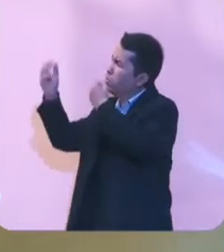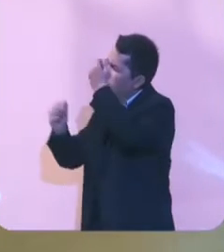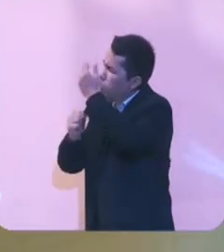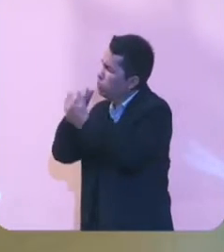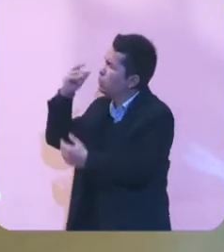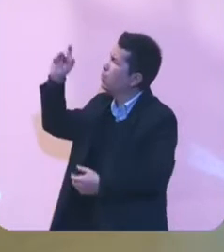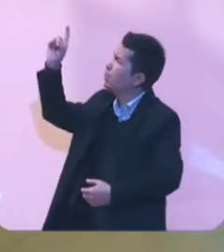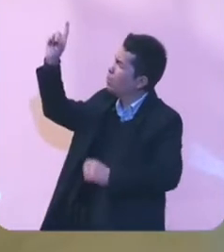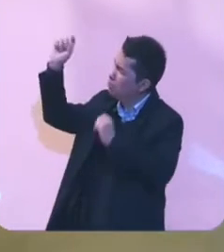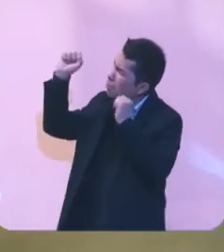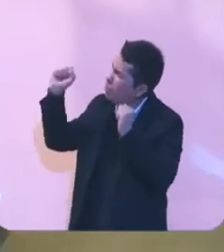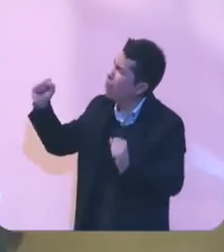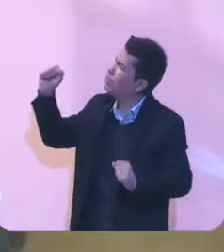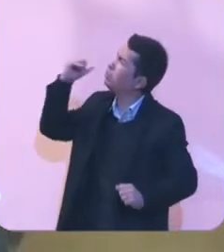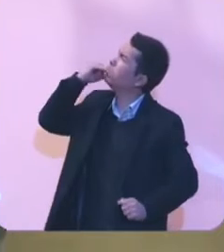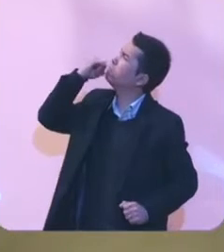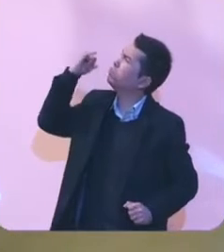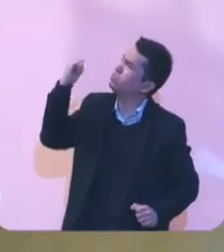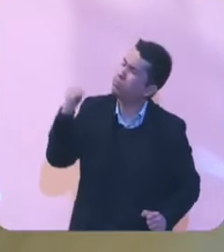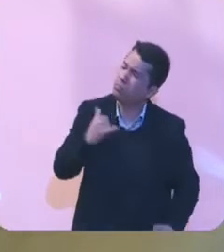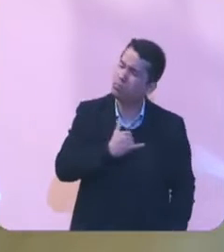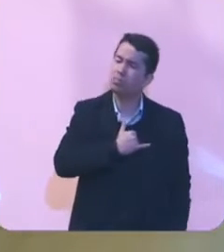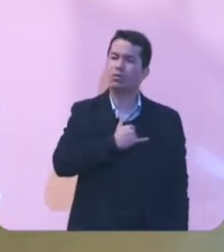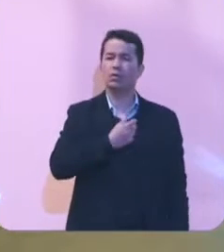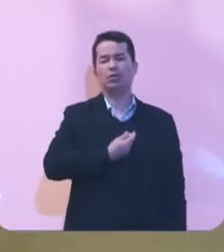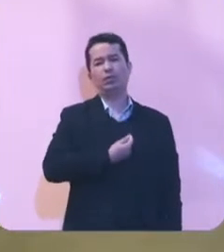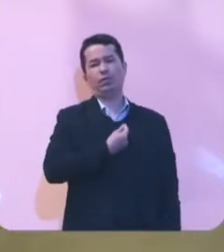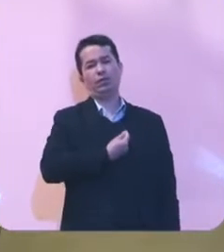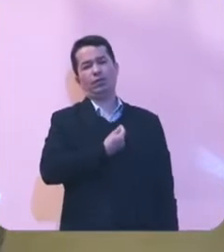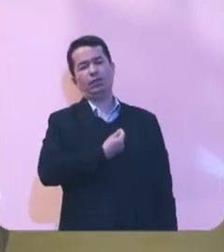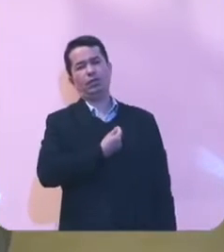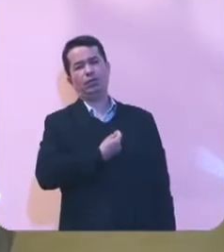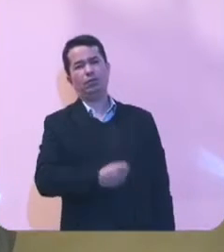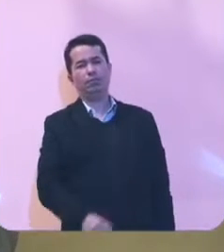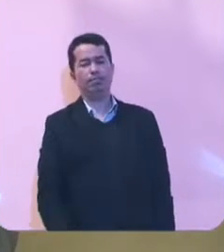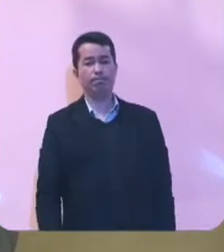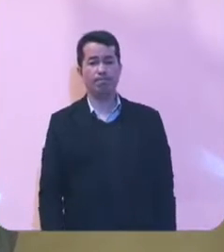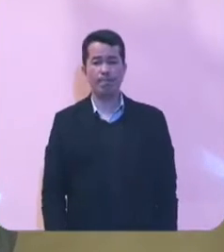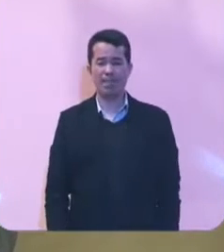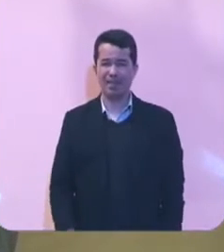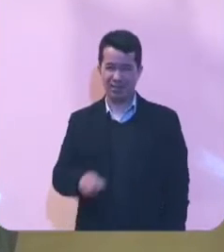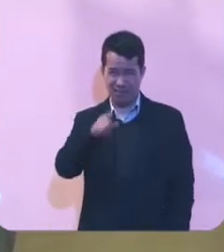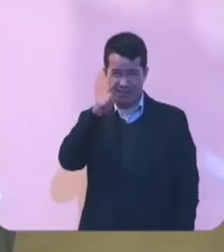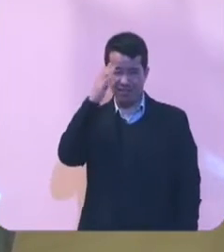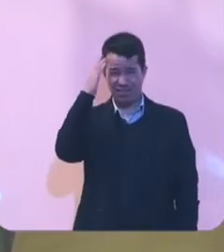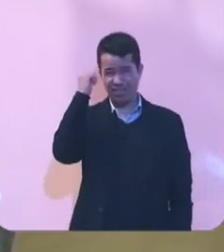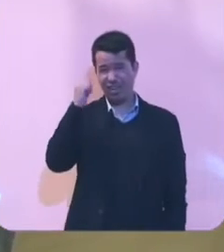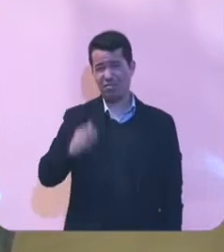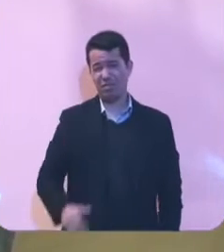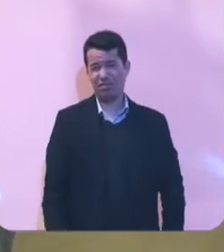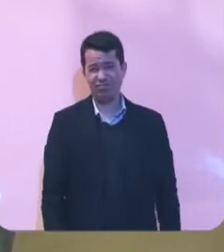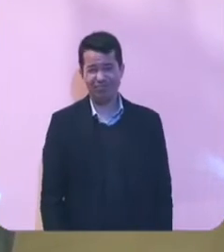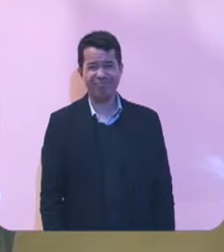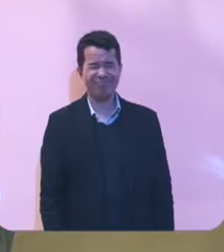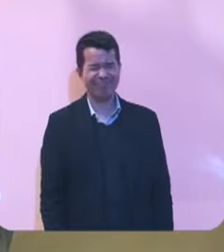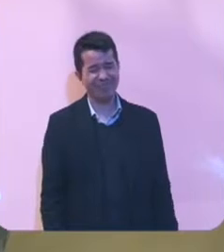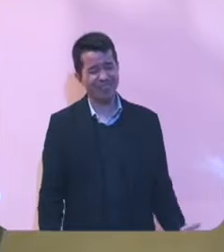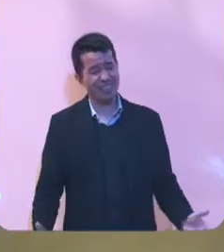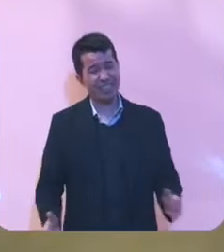nossa vida. Sabe, muitos de nós brincamos com as coisas